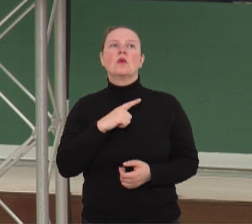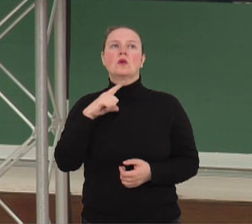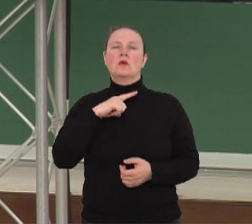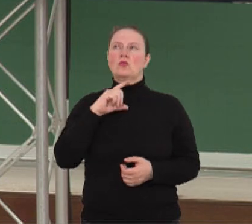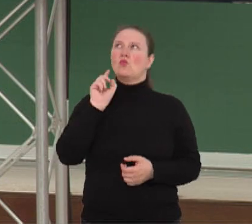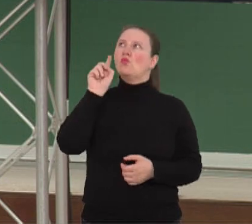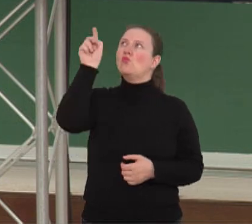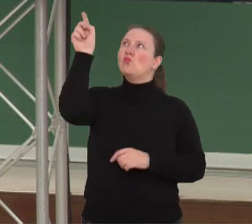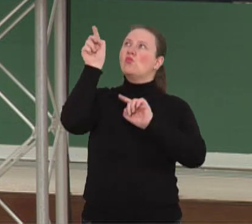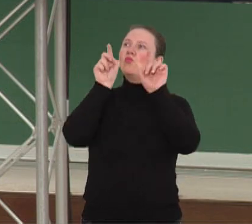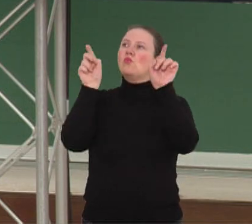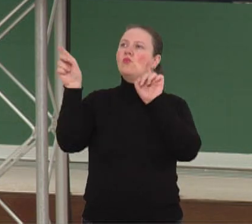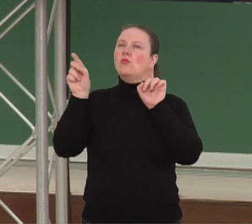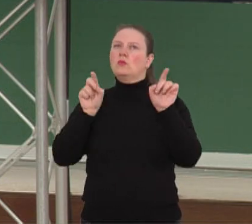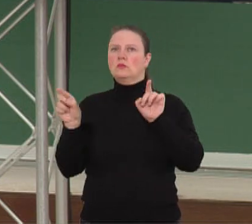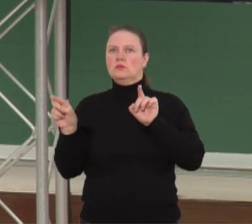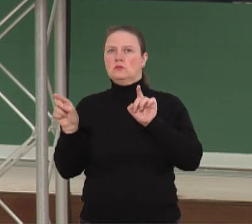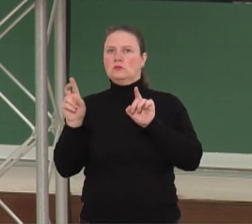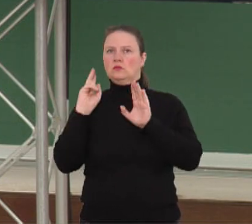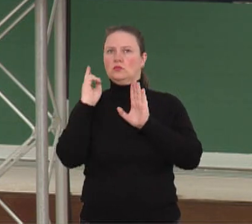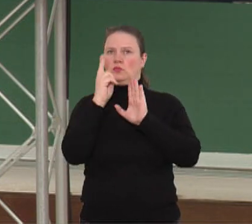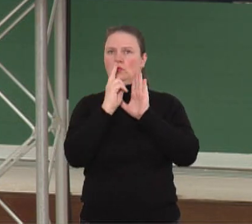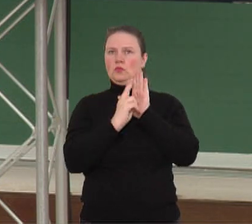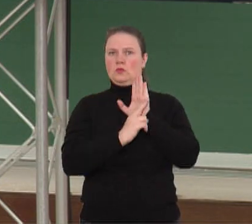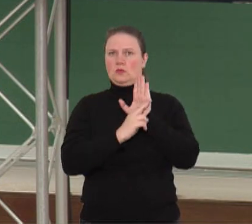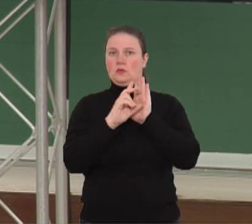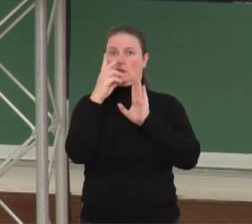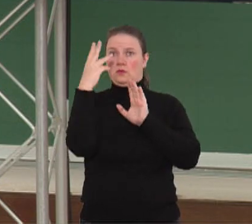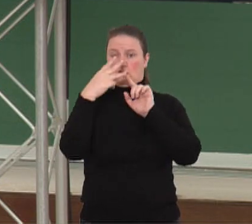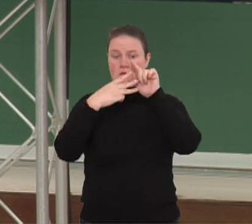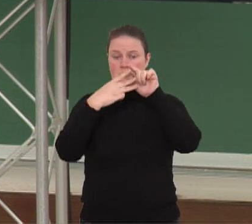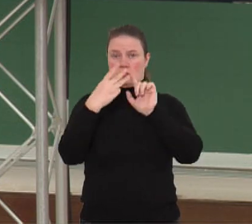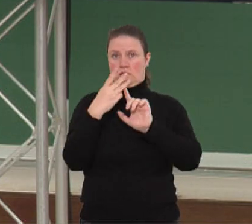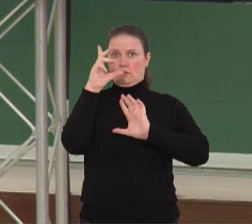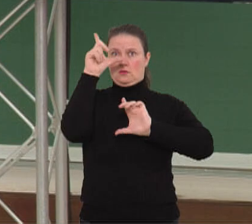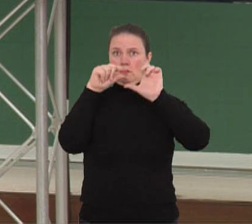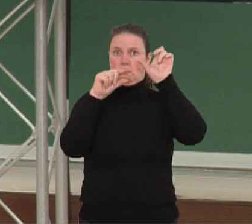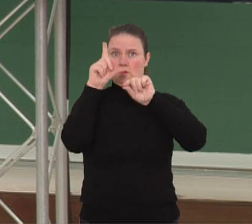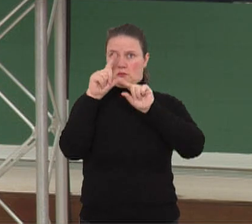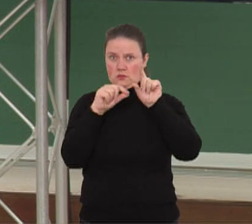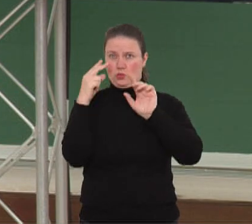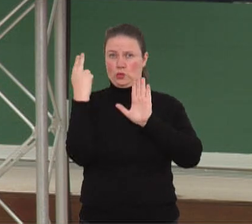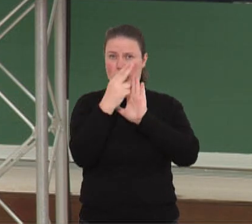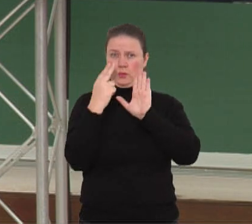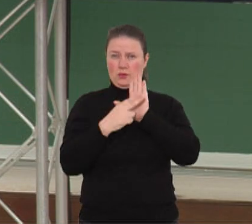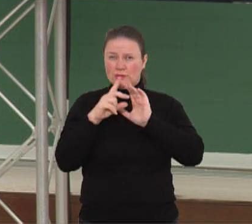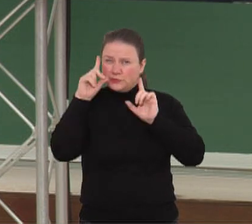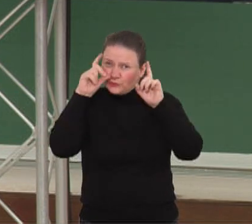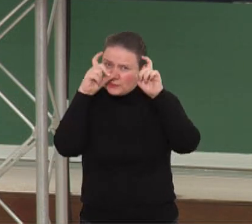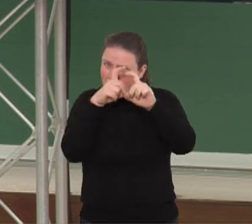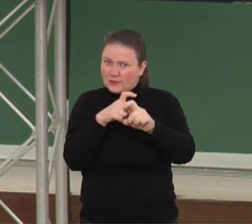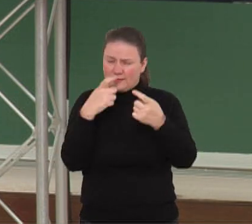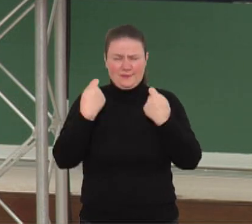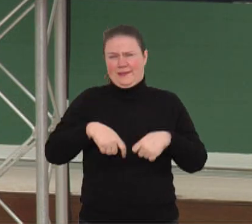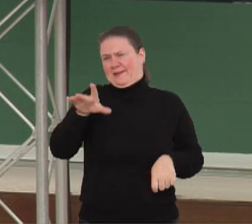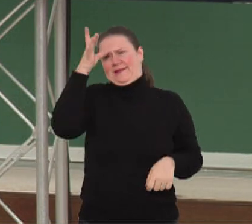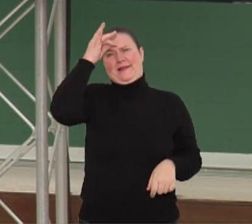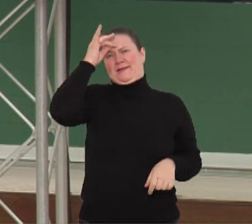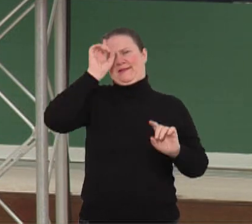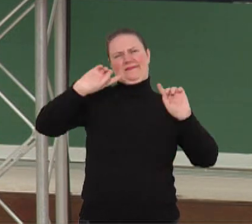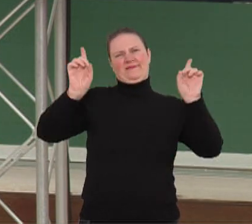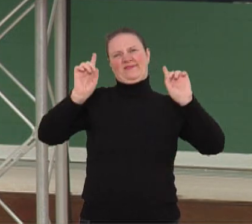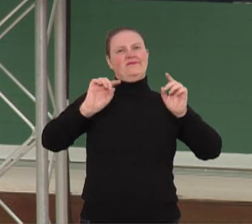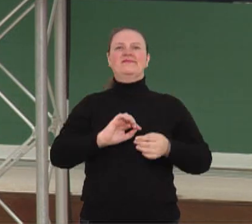Alnitak, Alnilam e Mintak. As três estrelas que estão ali. Nome difícil, não muito simples, não precisa gravar. Tá